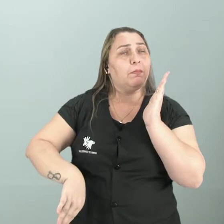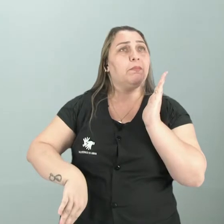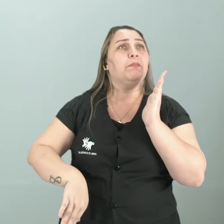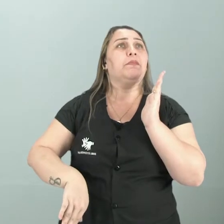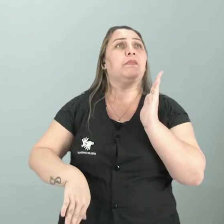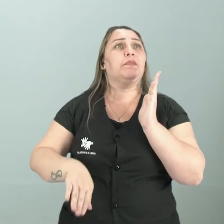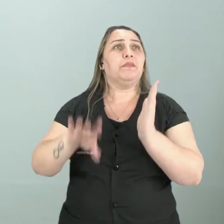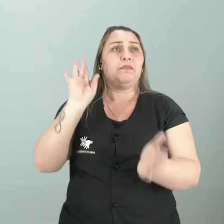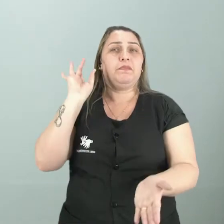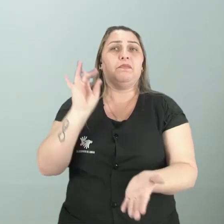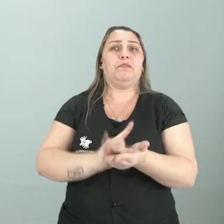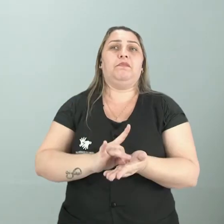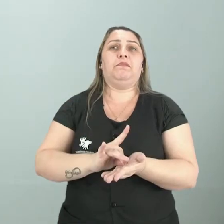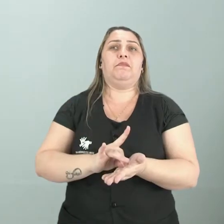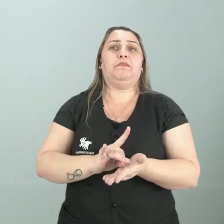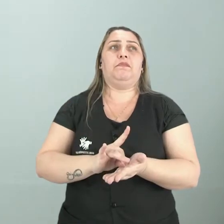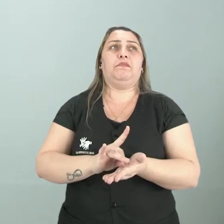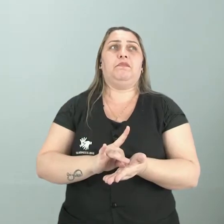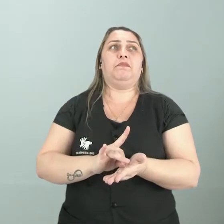ele